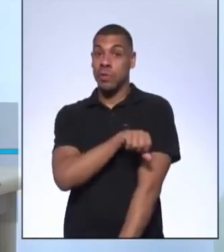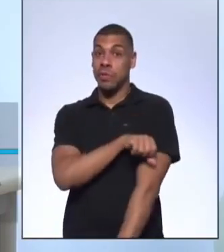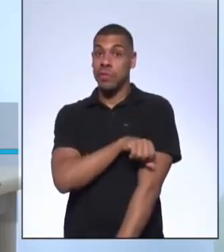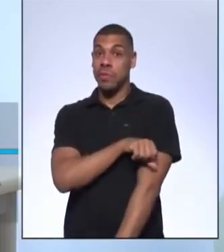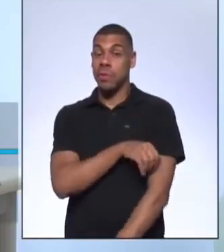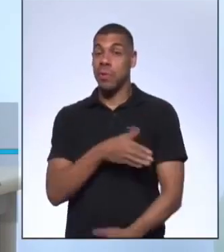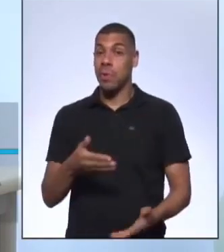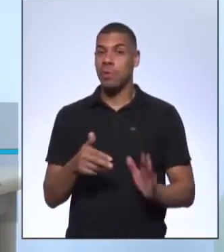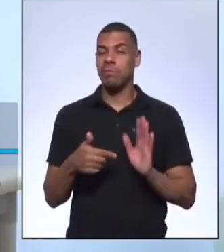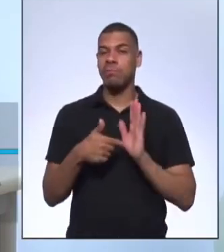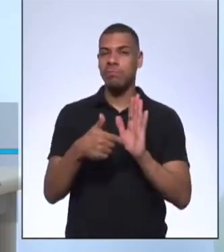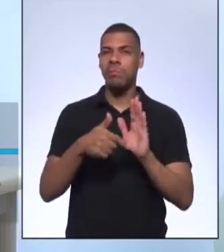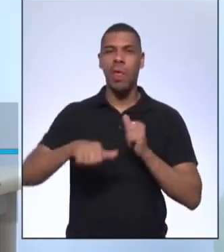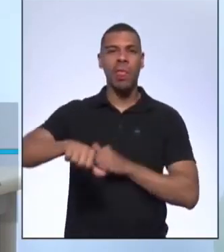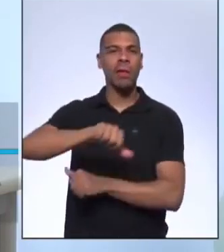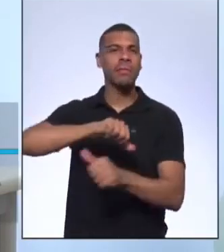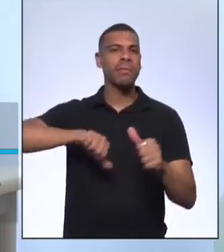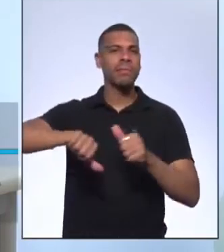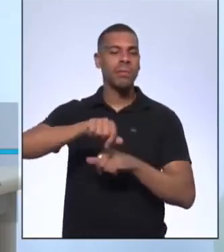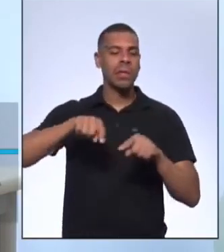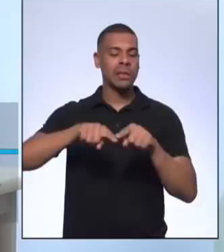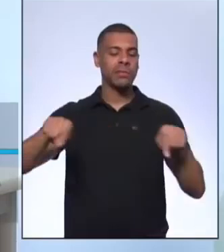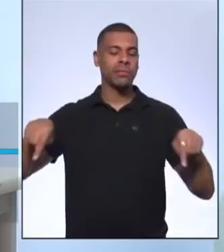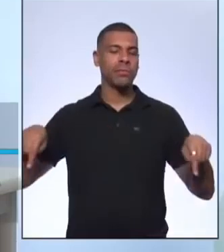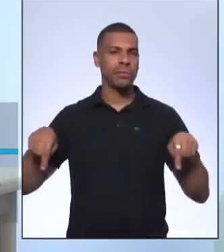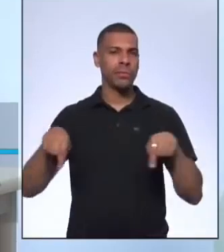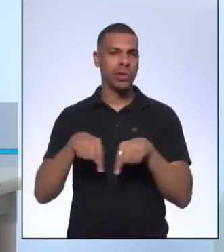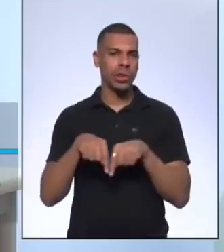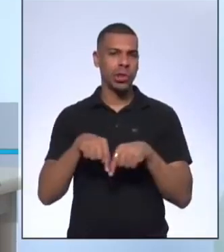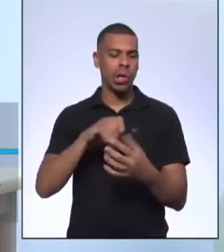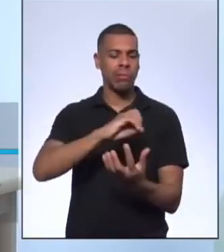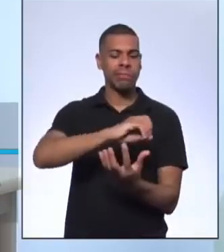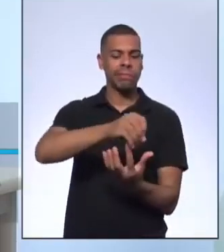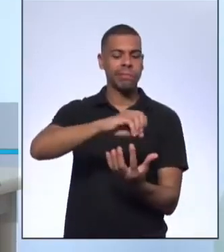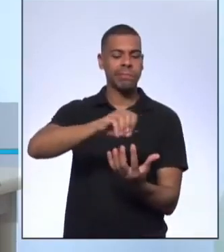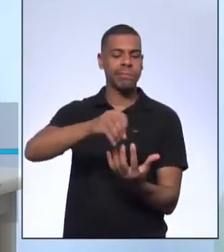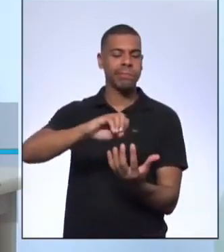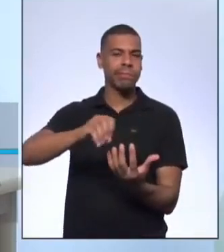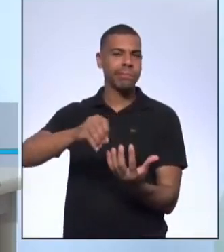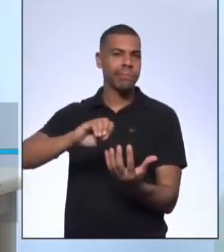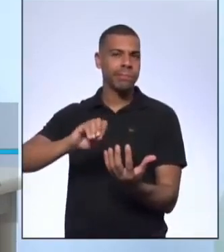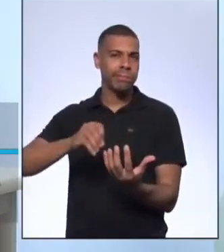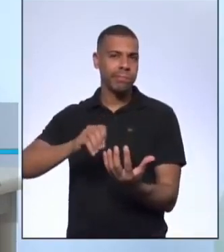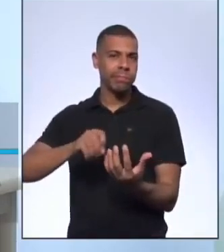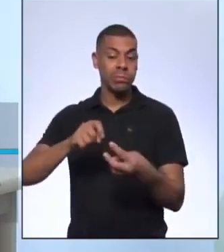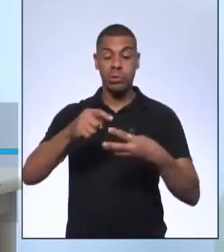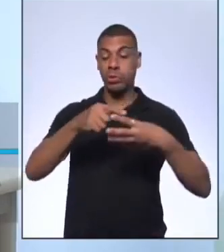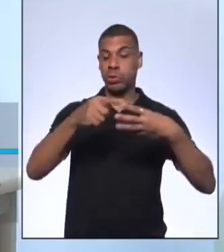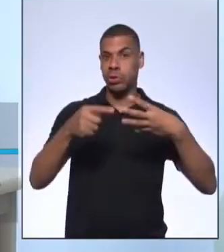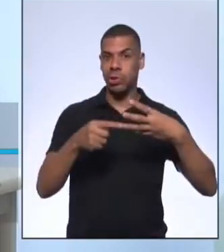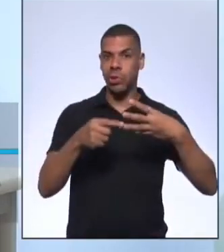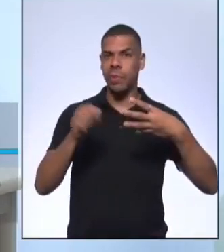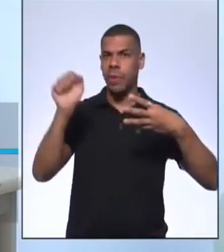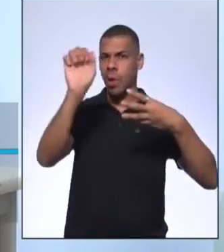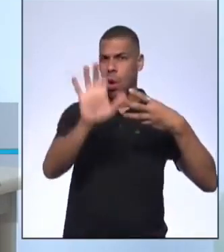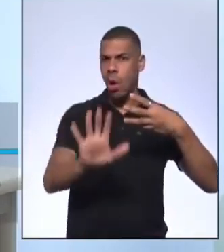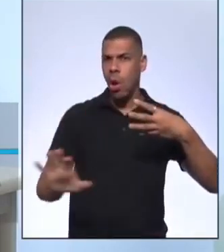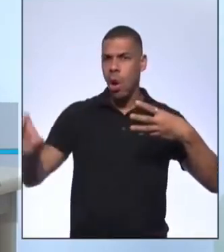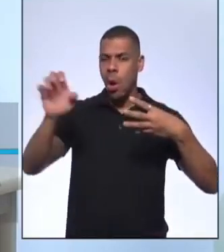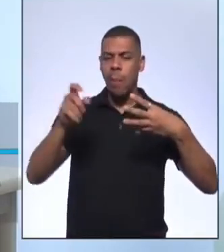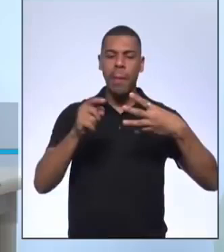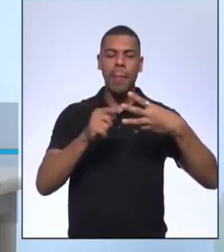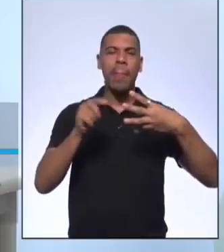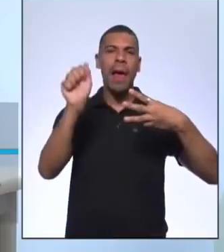Hoje a aula é sobre transformações territoriais, Oceania, Europa e Ásia. Nosso primeiro estudo aqui